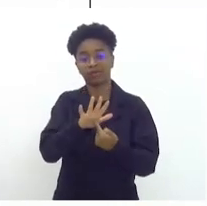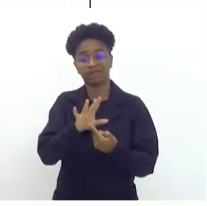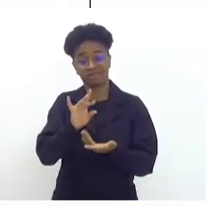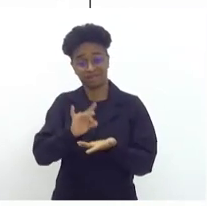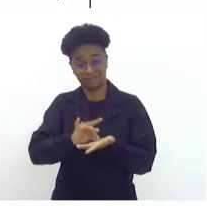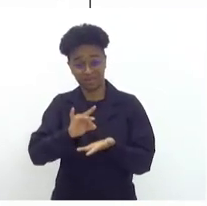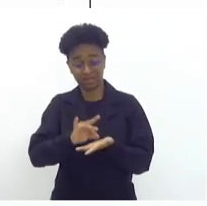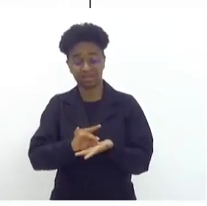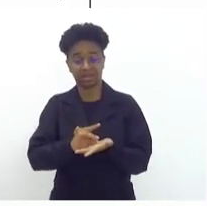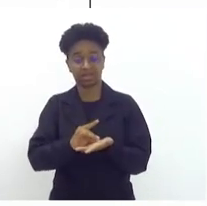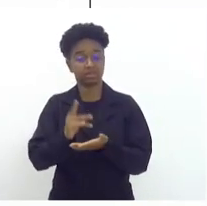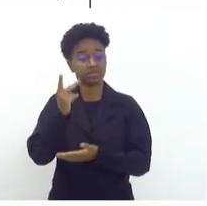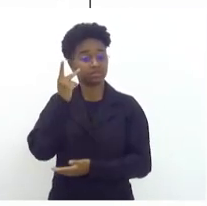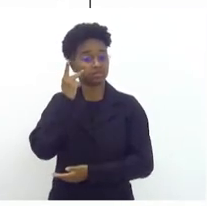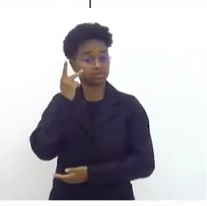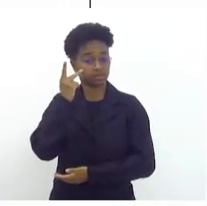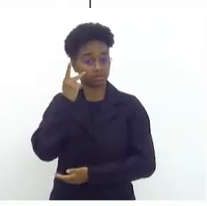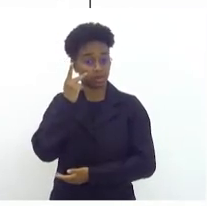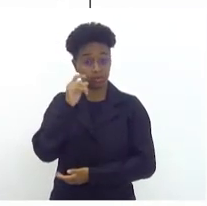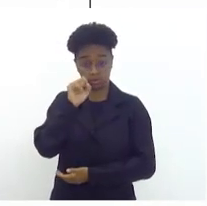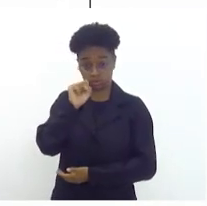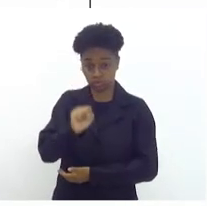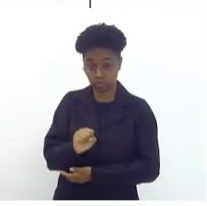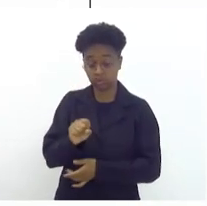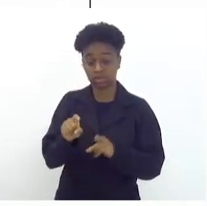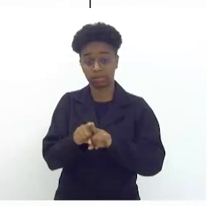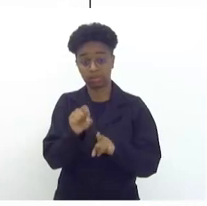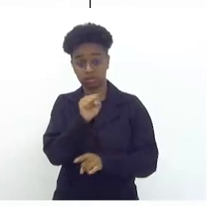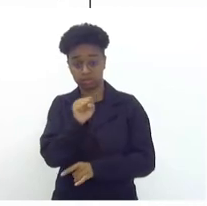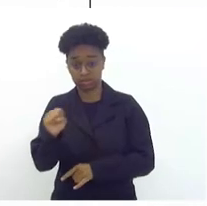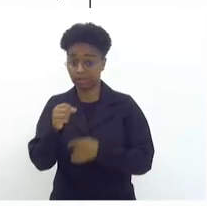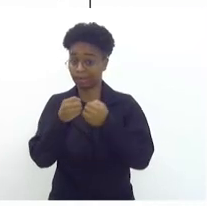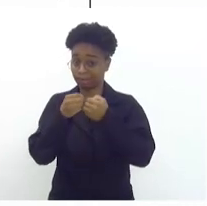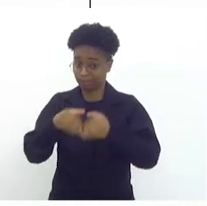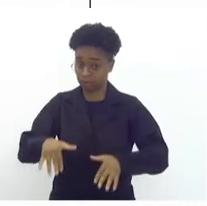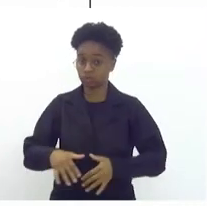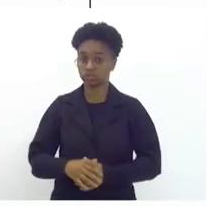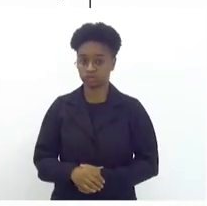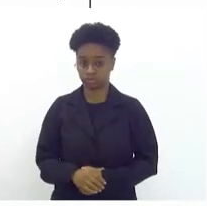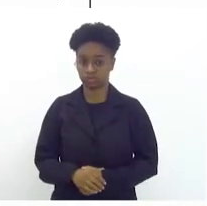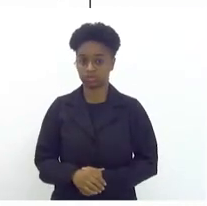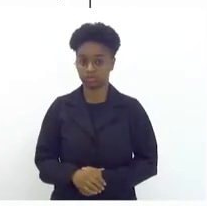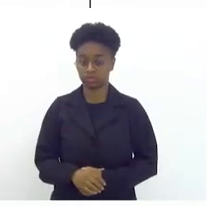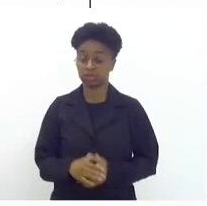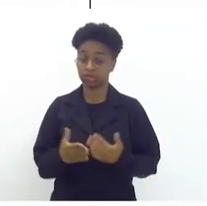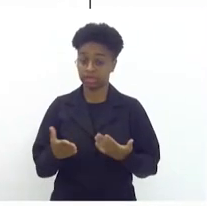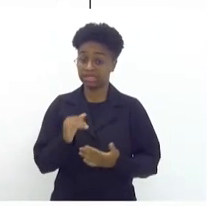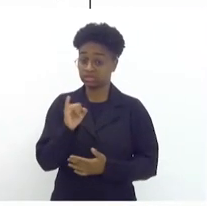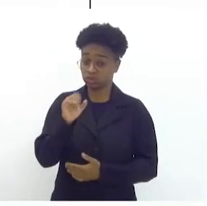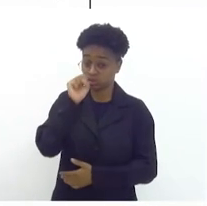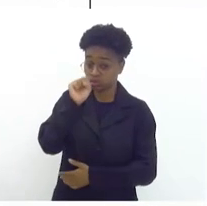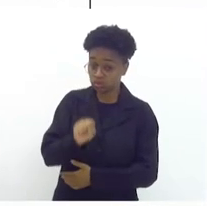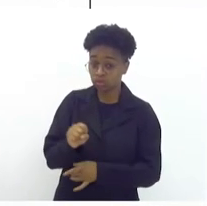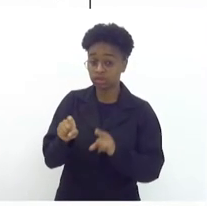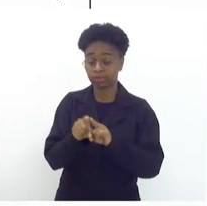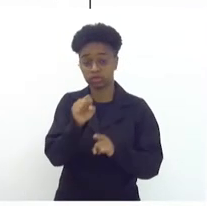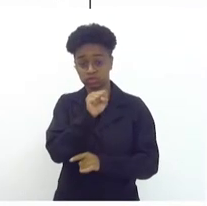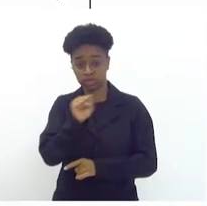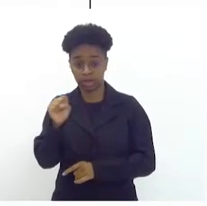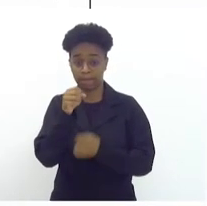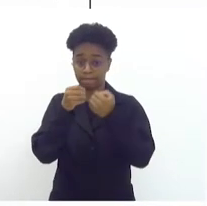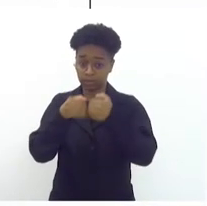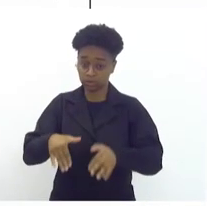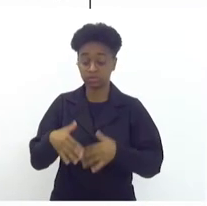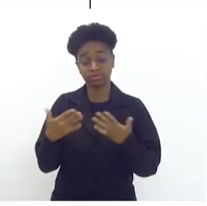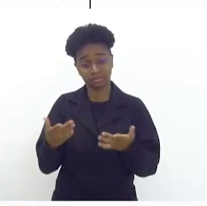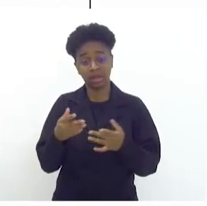verdade São Paulo Sul e Sudeste tem sido prejudicado Olha se eu sou e Sudeste tem sido prejudicado o estado